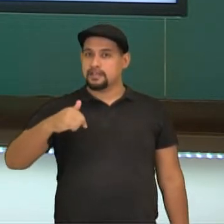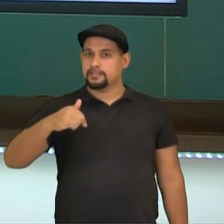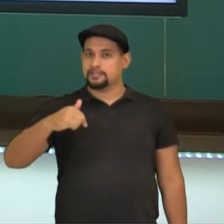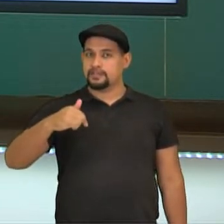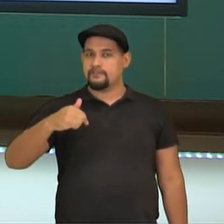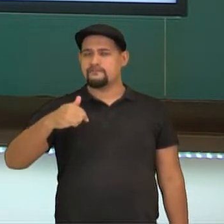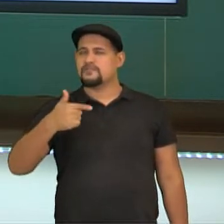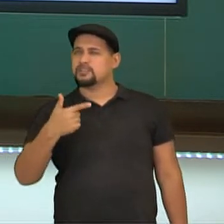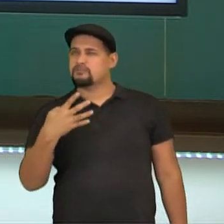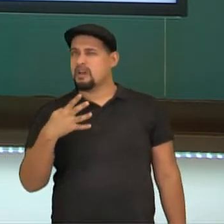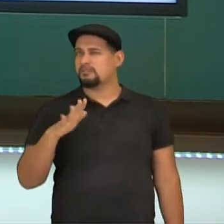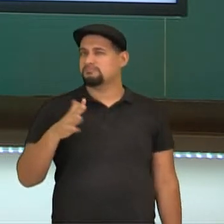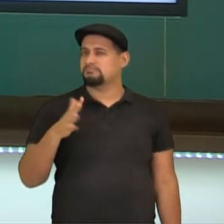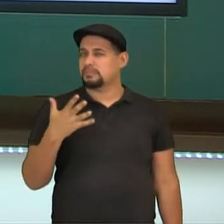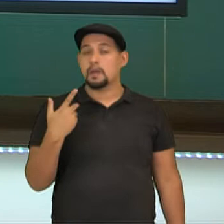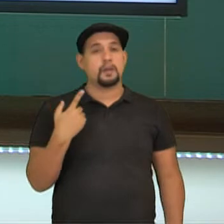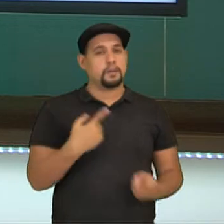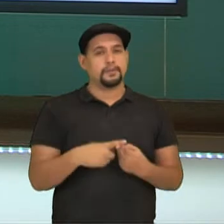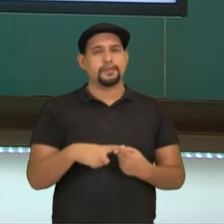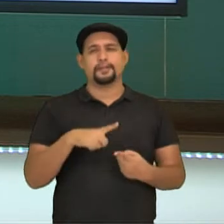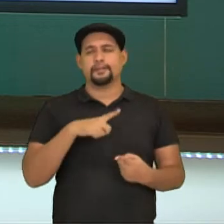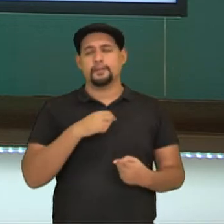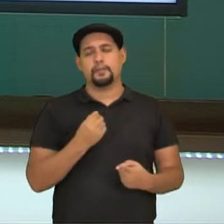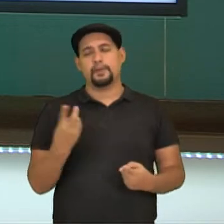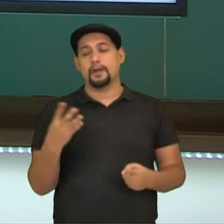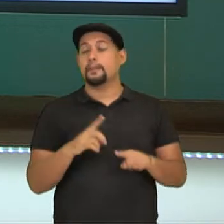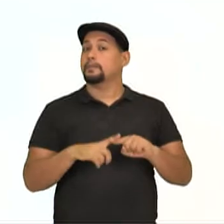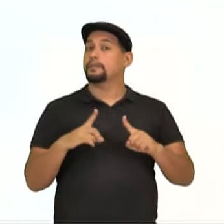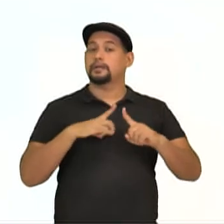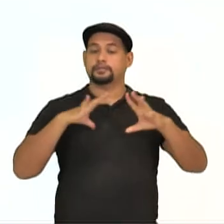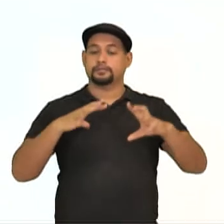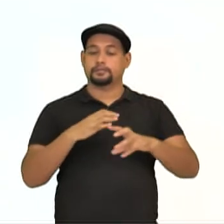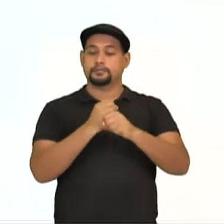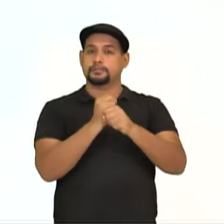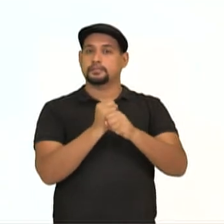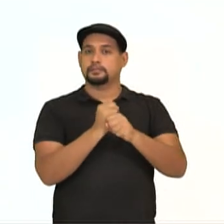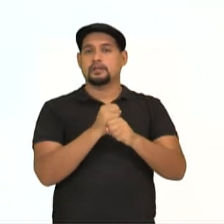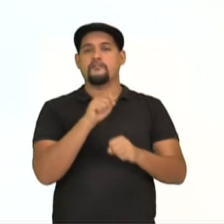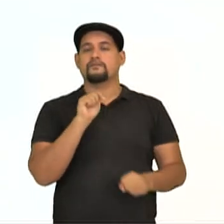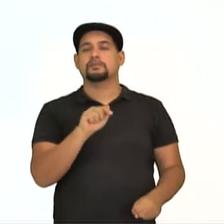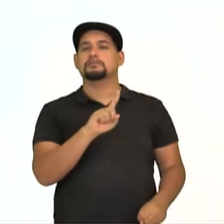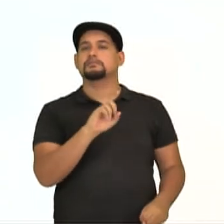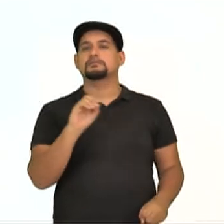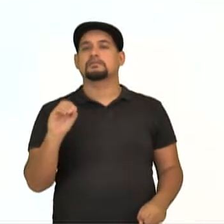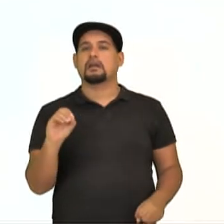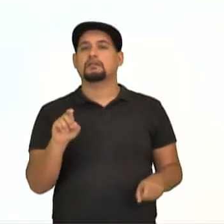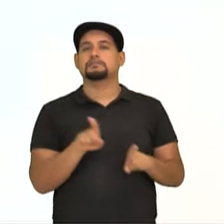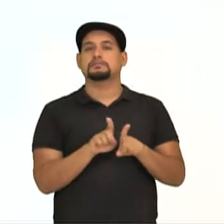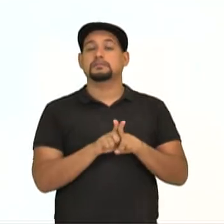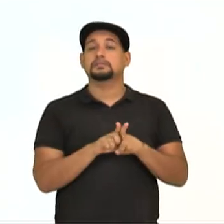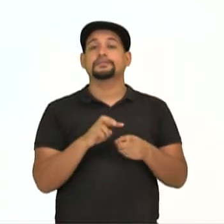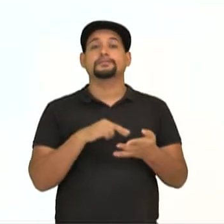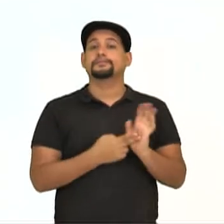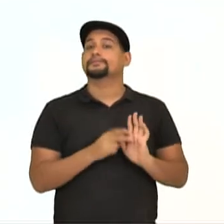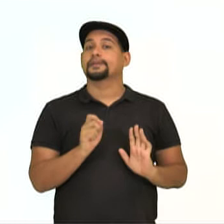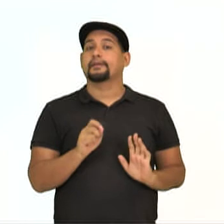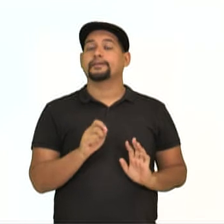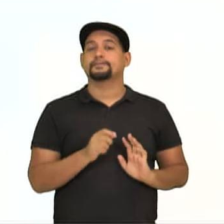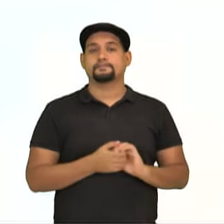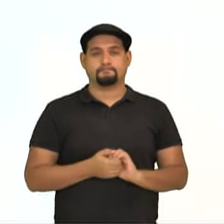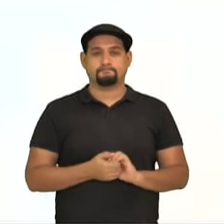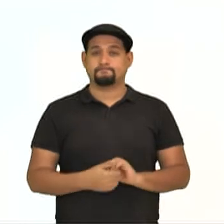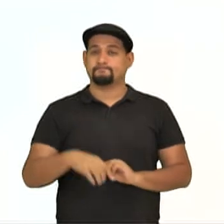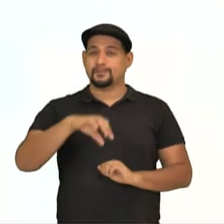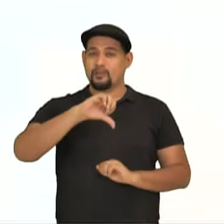0,9724 aproximadamente, que tem mais casas decimais. Multiplicamos por 100, ou seja, as despesas estão correspondendo